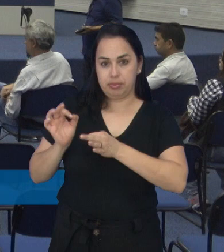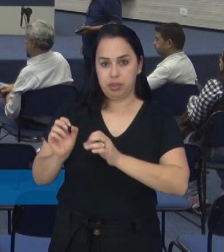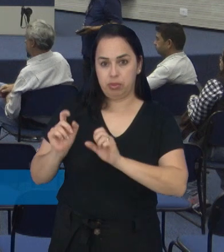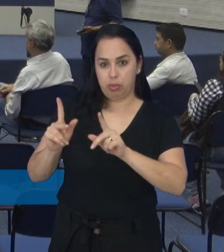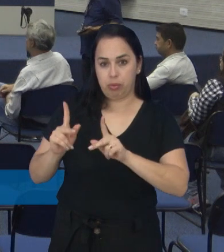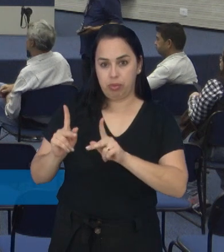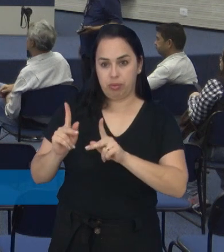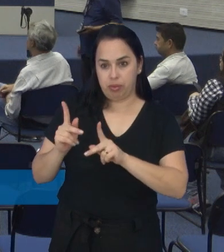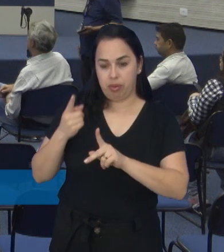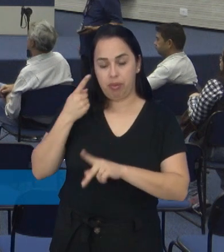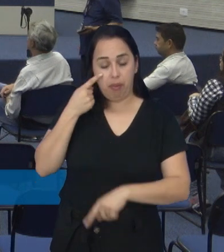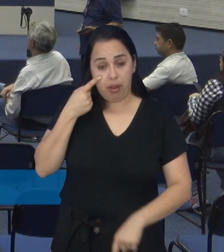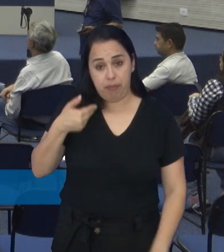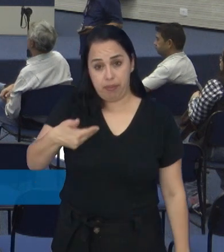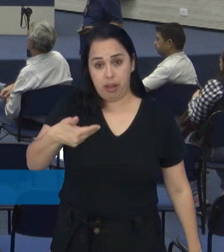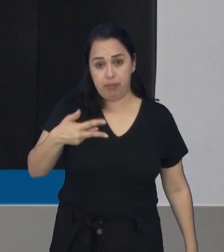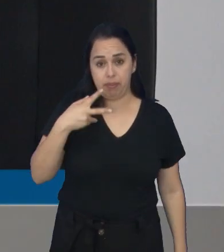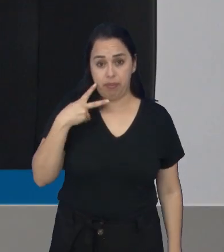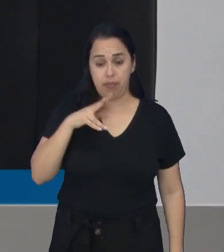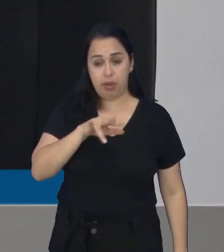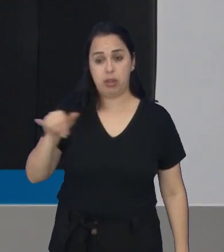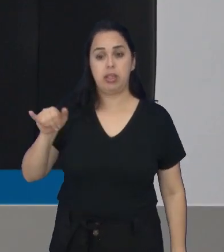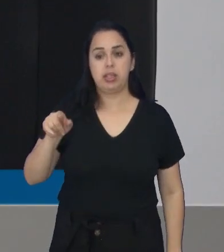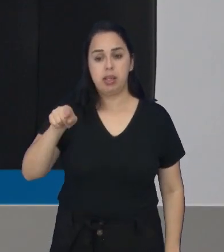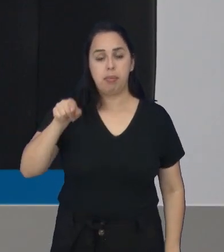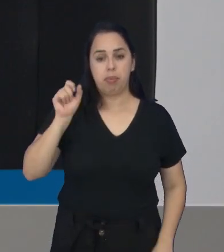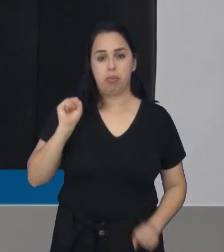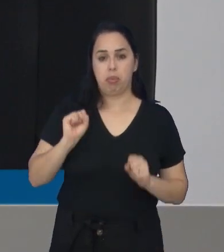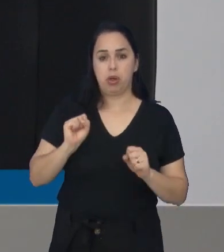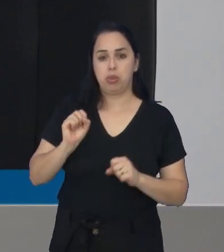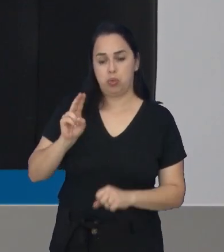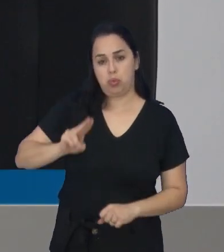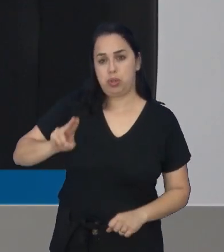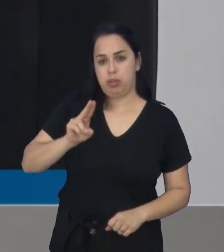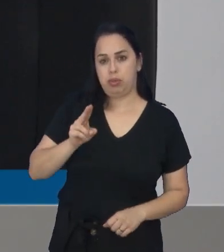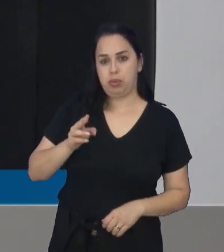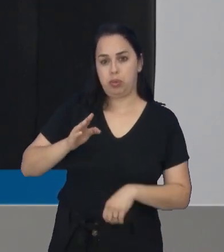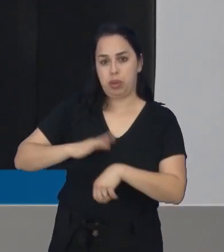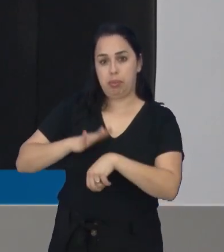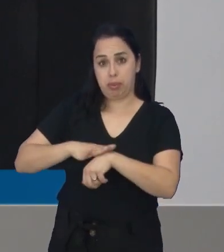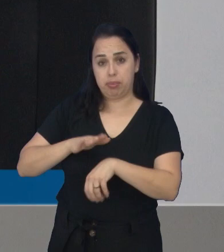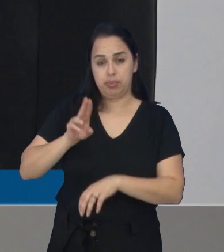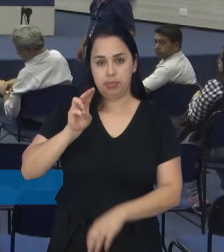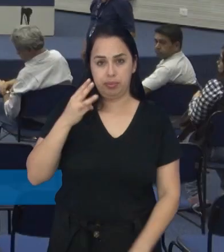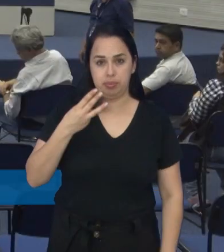certo e vossa excelência pode fazer o uso do seu tempo por favor